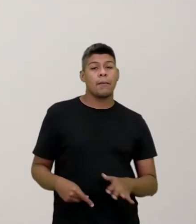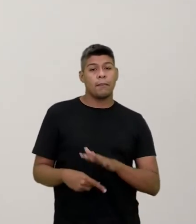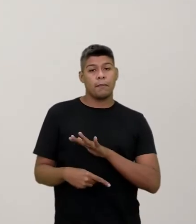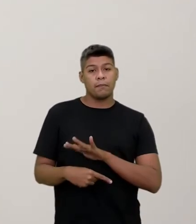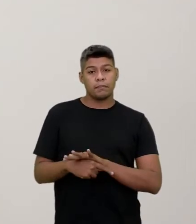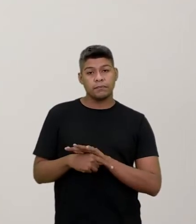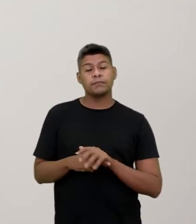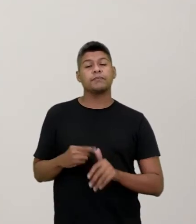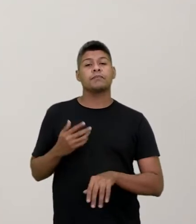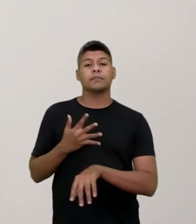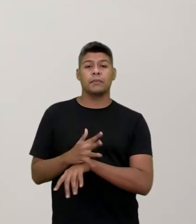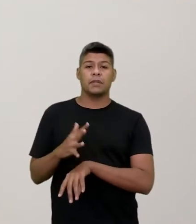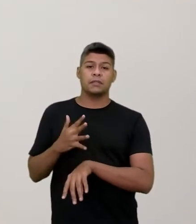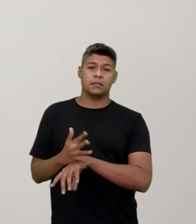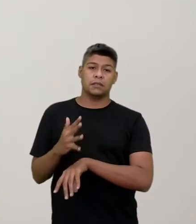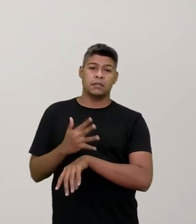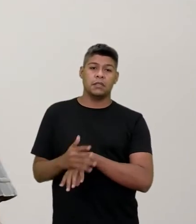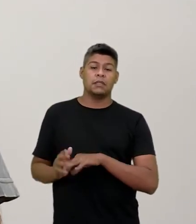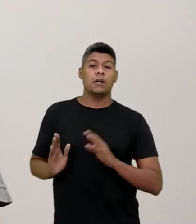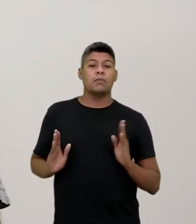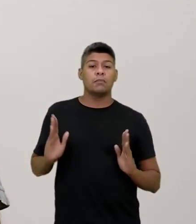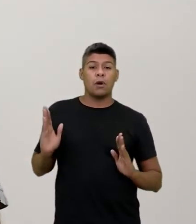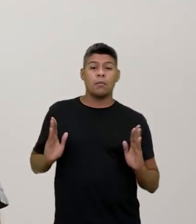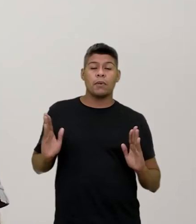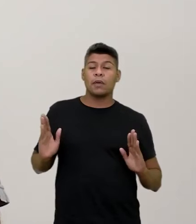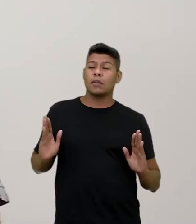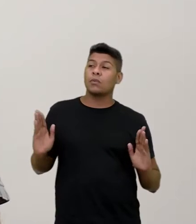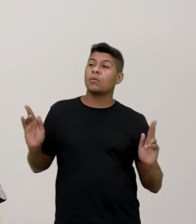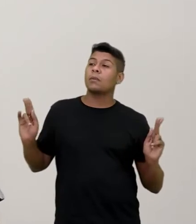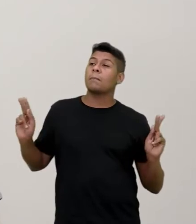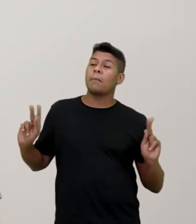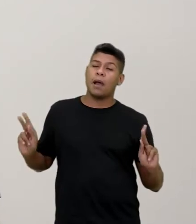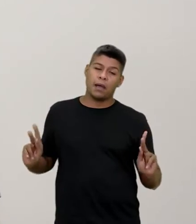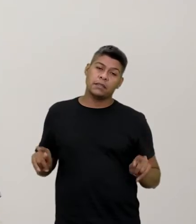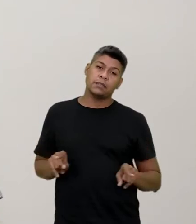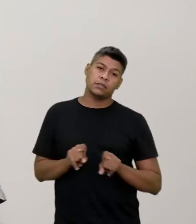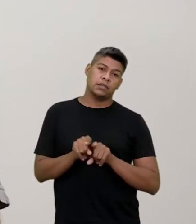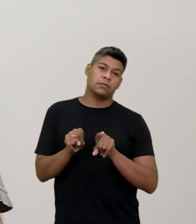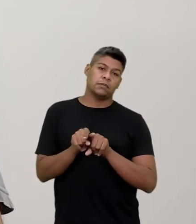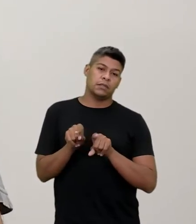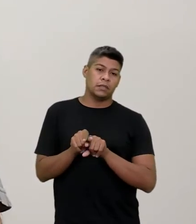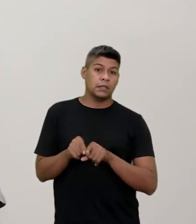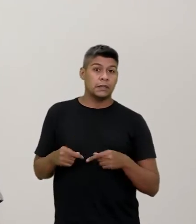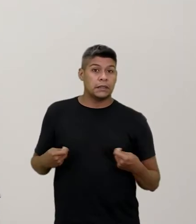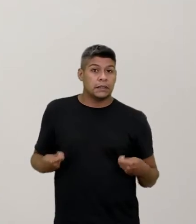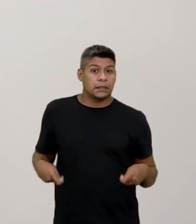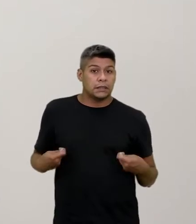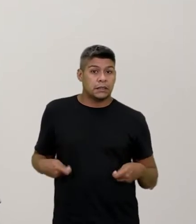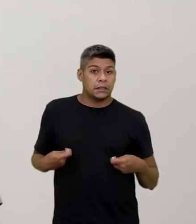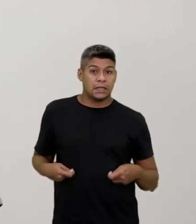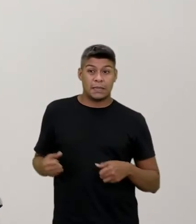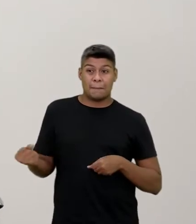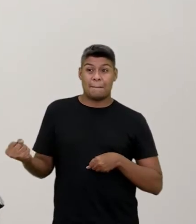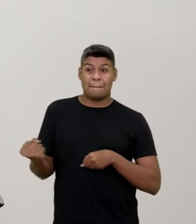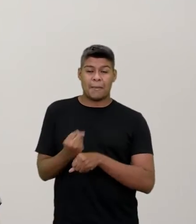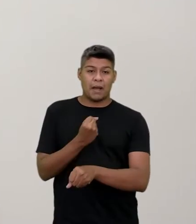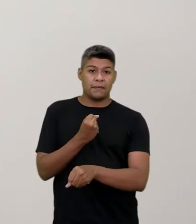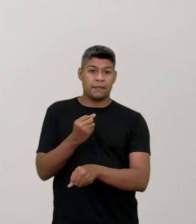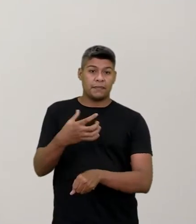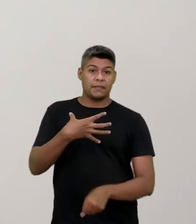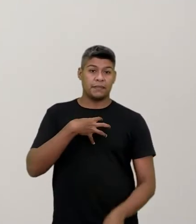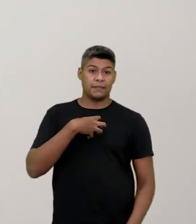marciais praticadas nos momentos de paz. Então, porque não havia necessidade de exterminar o inimigo, mas ao mesmo tempo